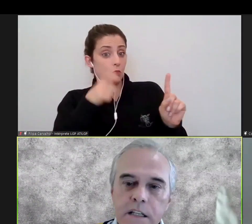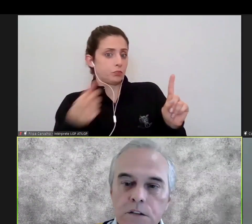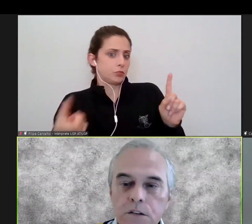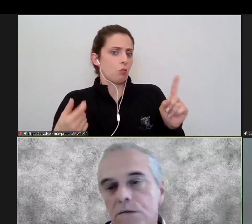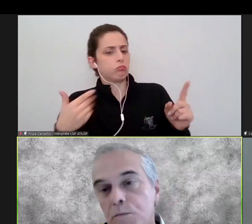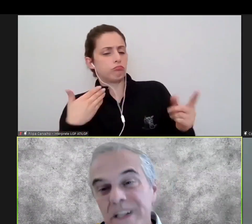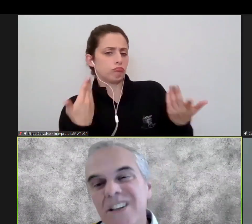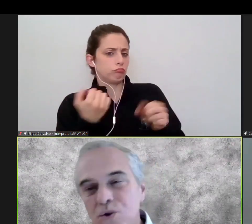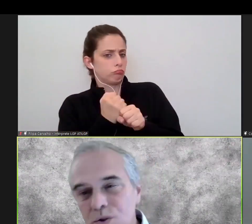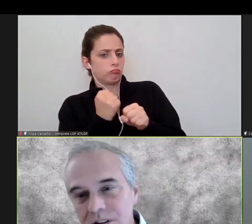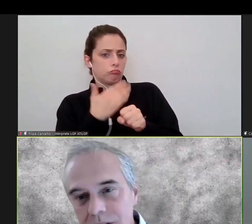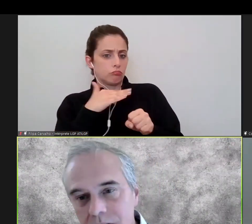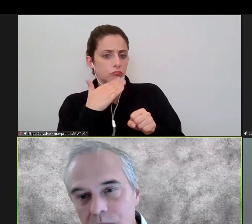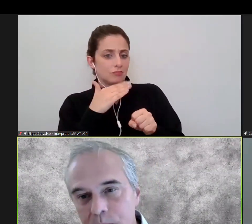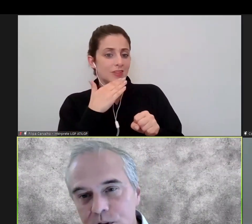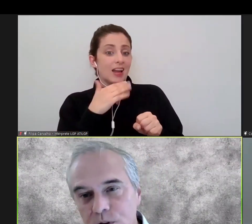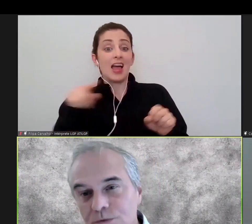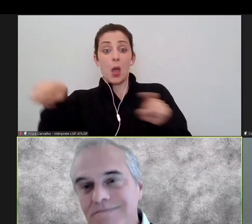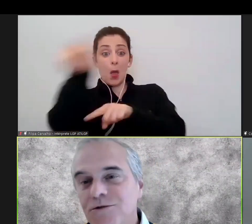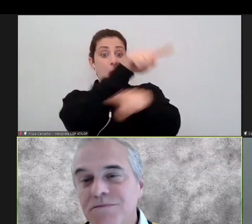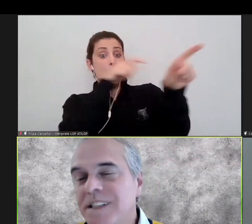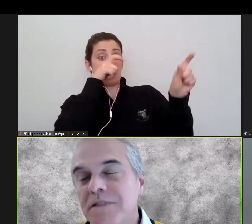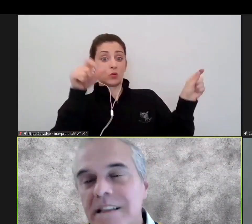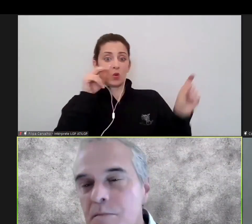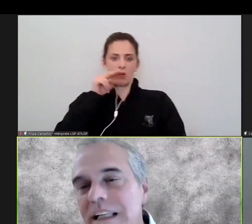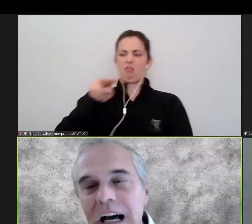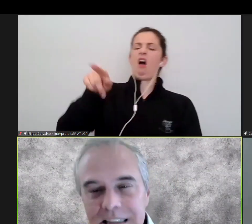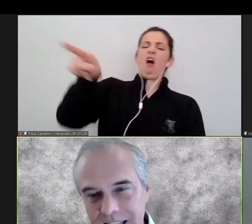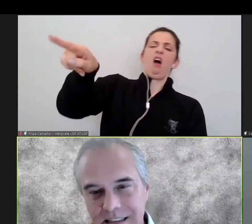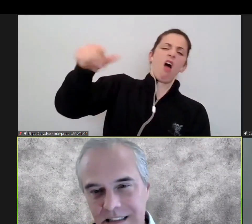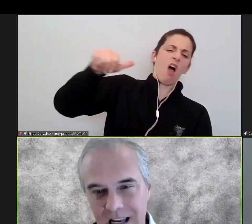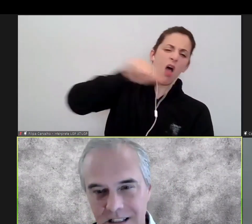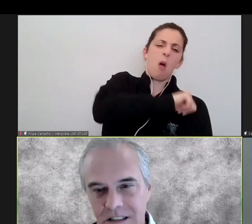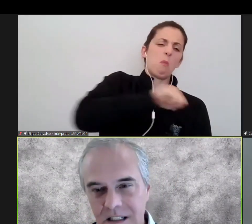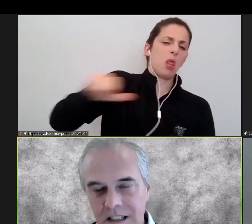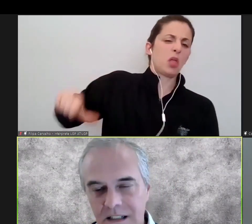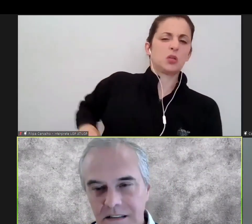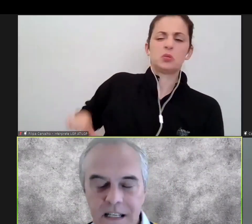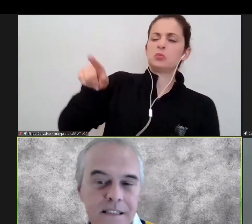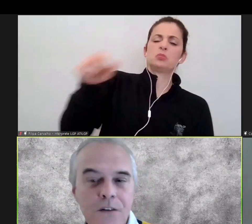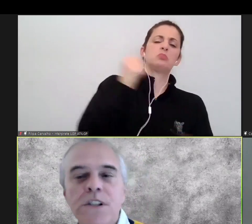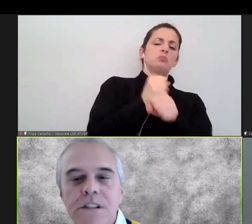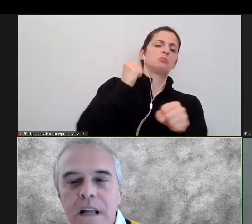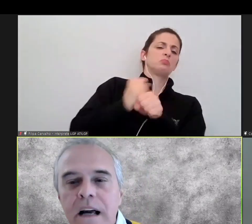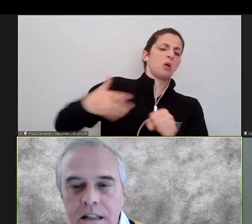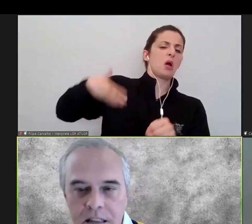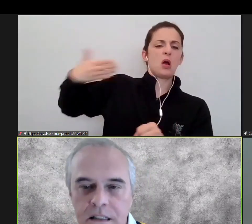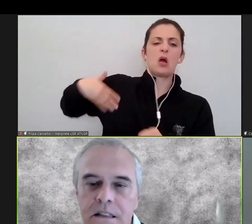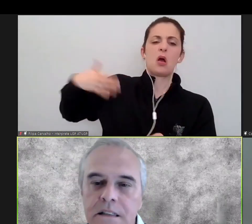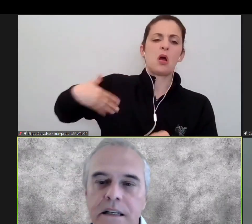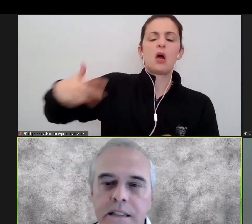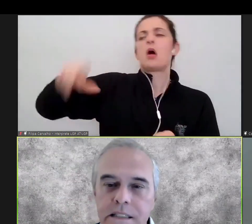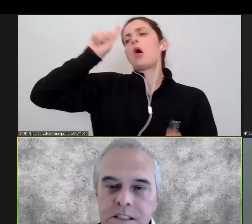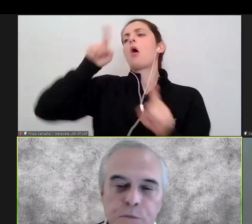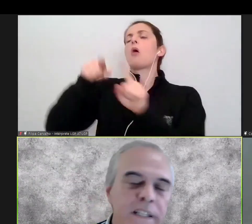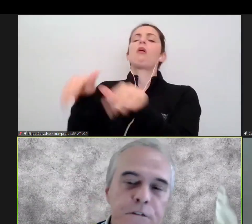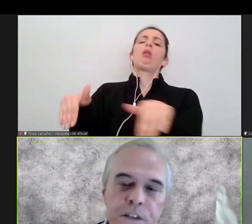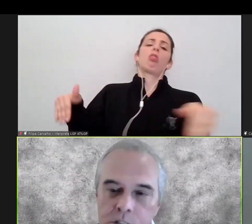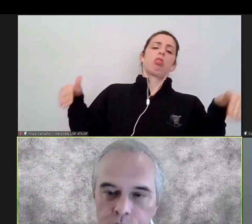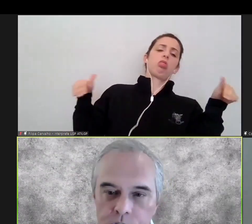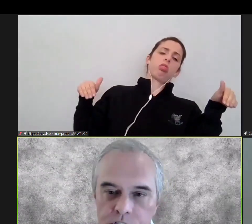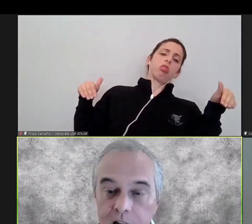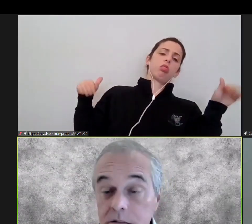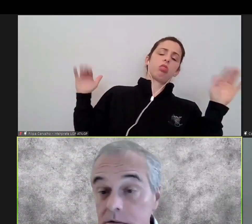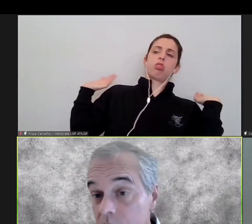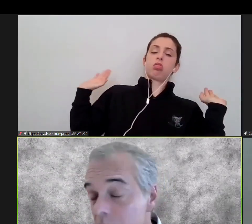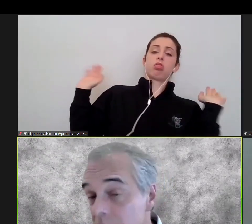enxerga aquilo como um preguiçoso, como uma pessoa que você não quer trabalhar na realidade. Você quer se encostar nesses benefícios